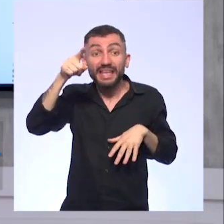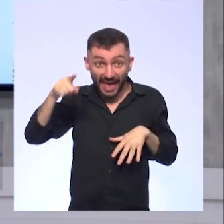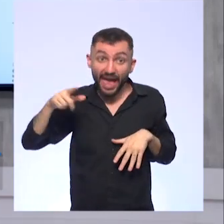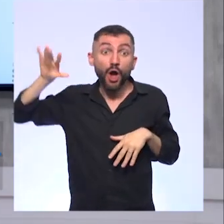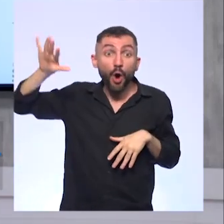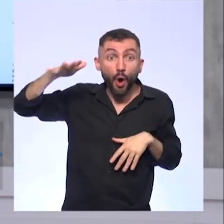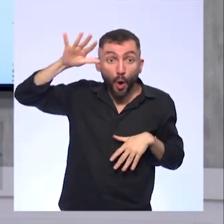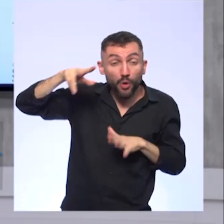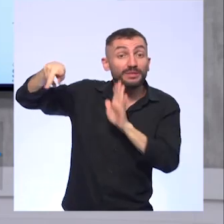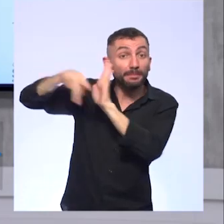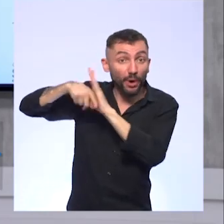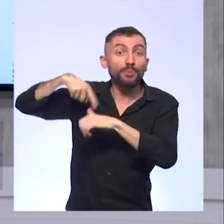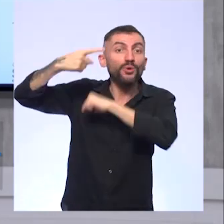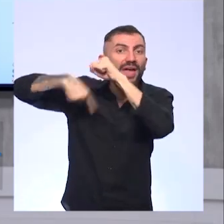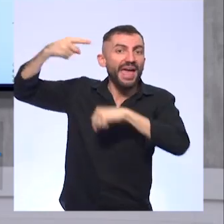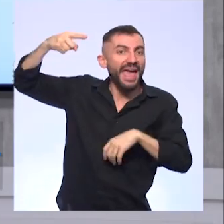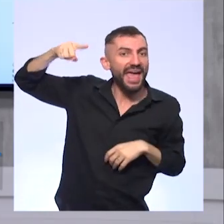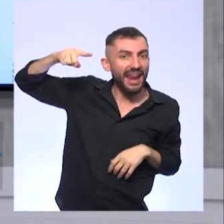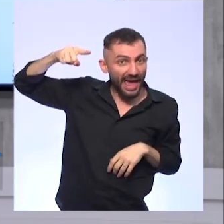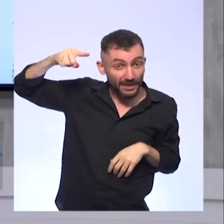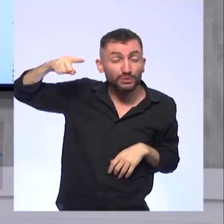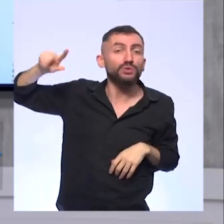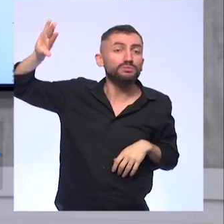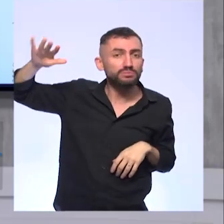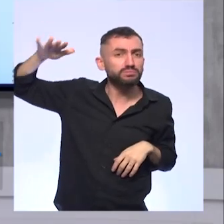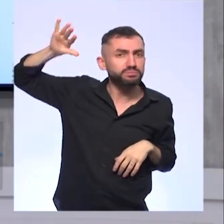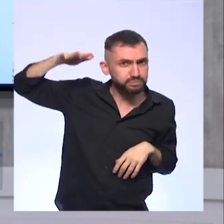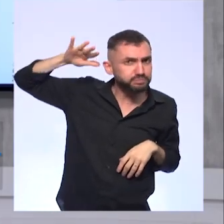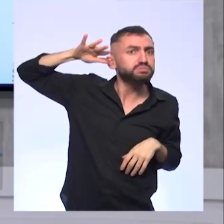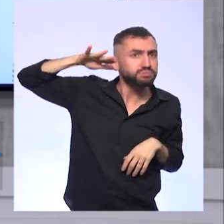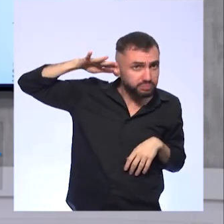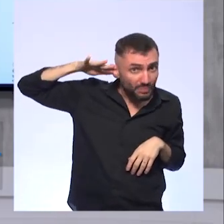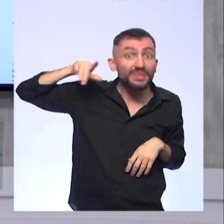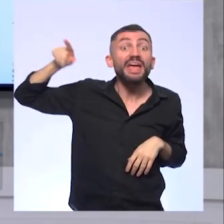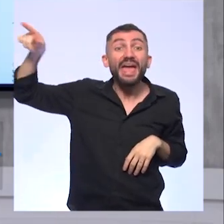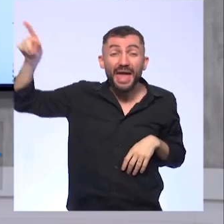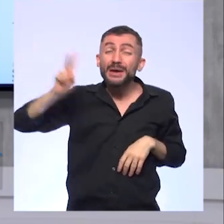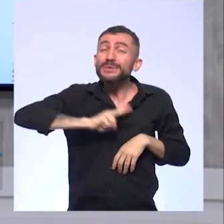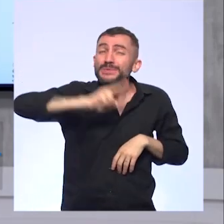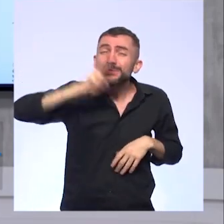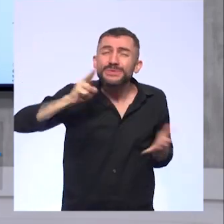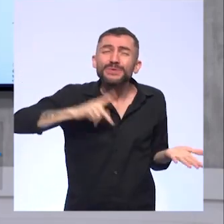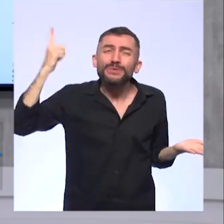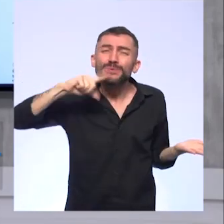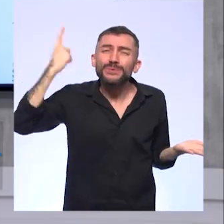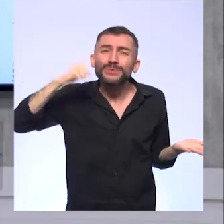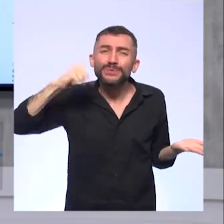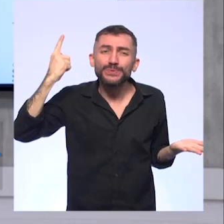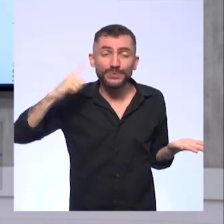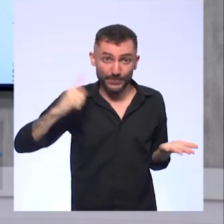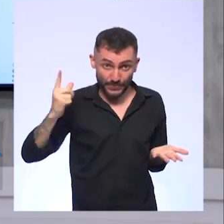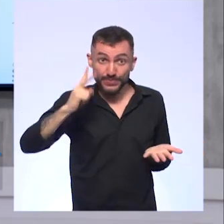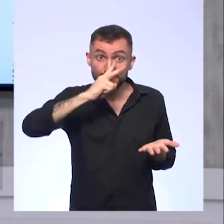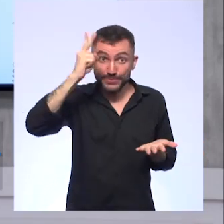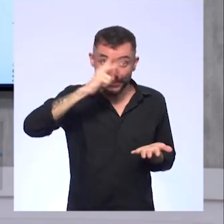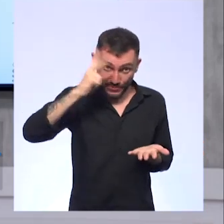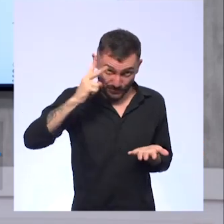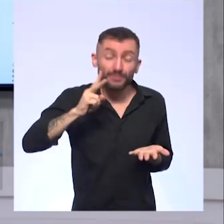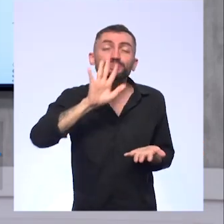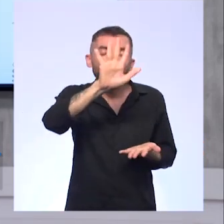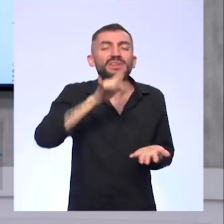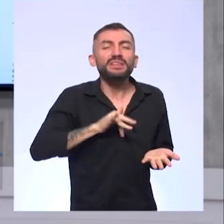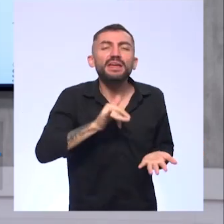Com certeza essa radiação radiação uma onda também de alta frequência então eu vou tentar para vocês aqui